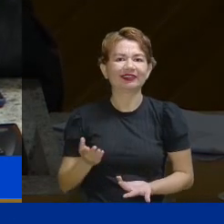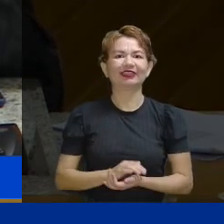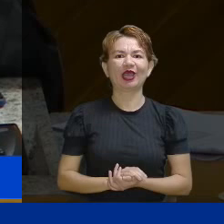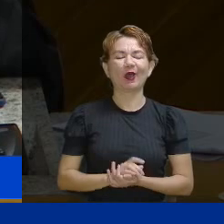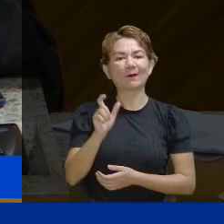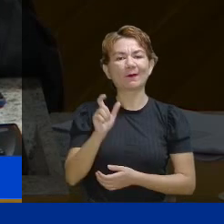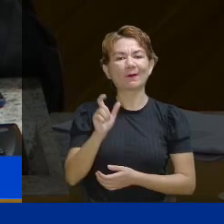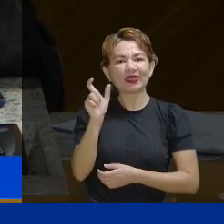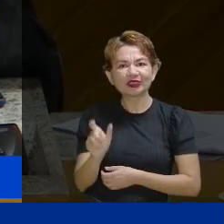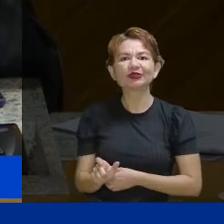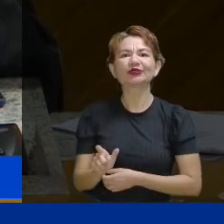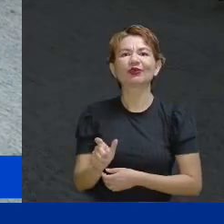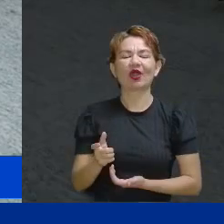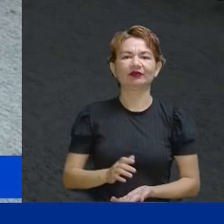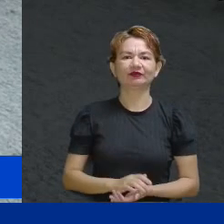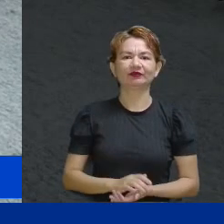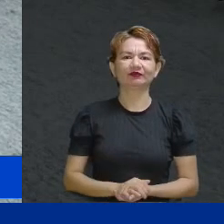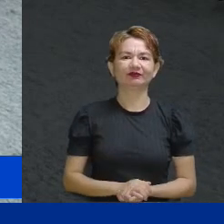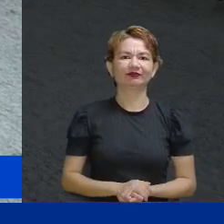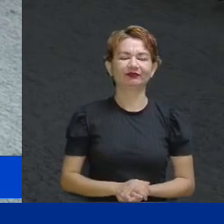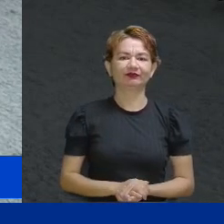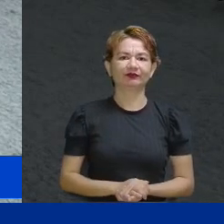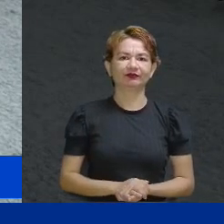seria a pessoa que faria